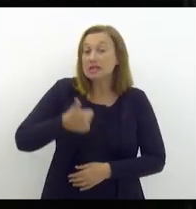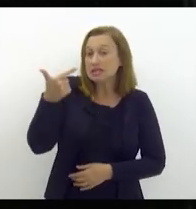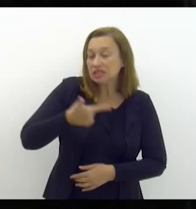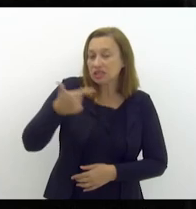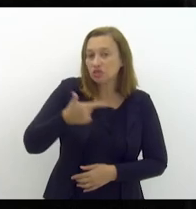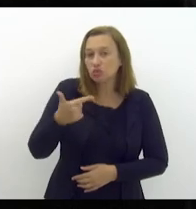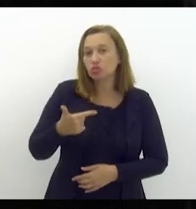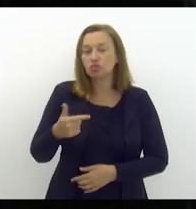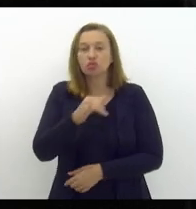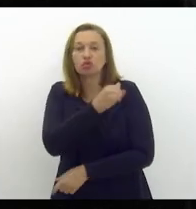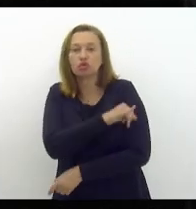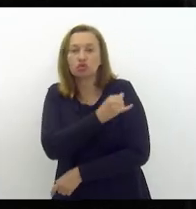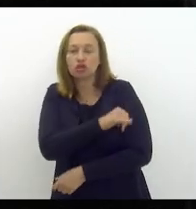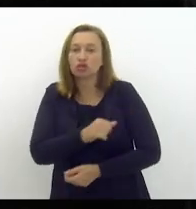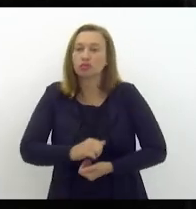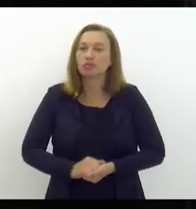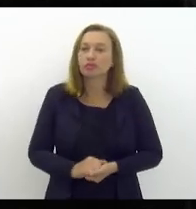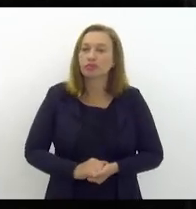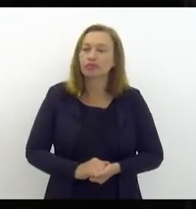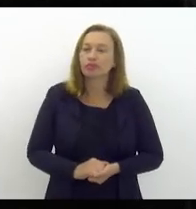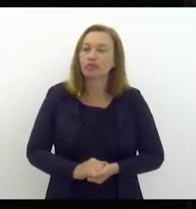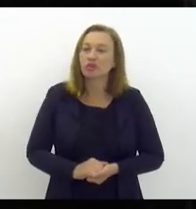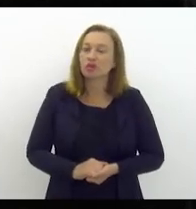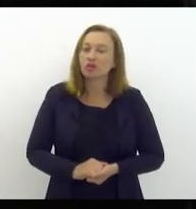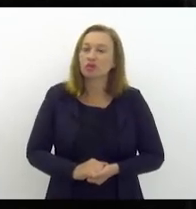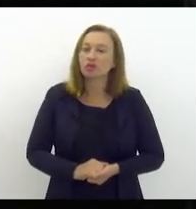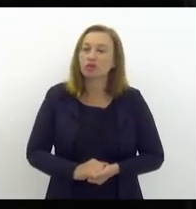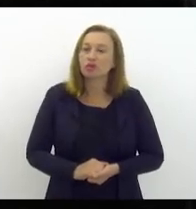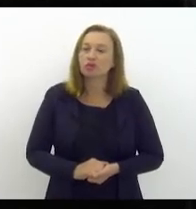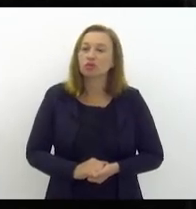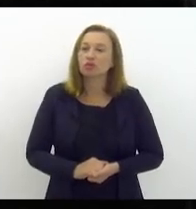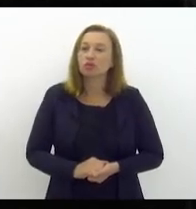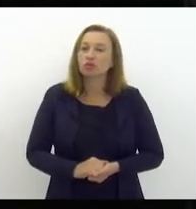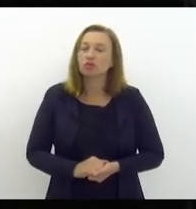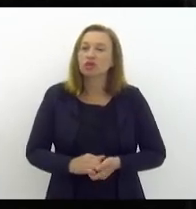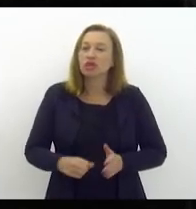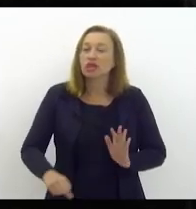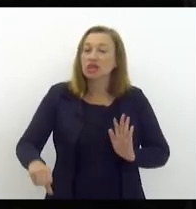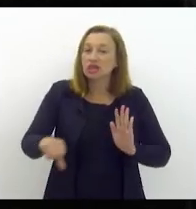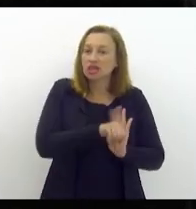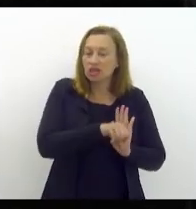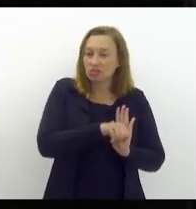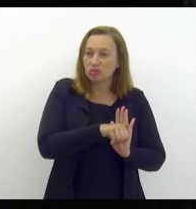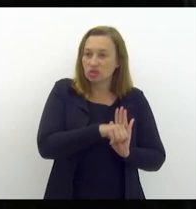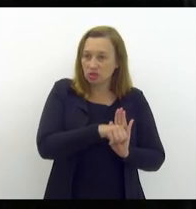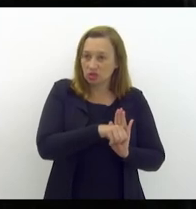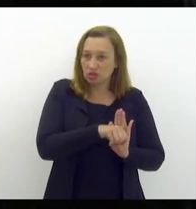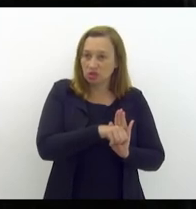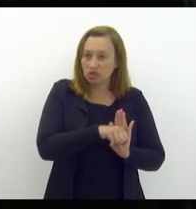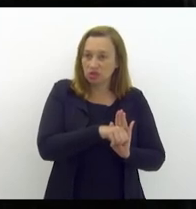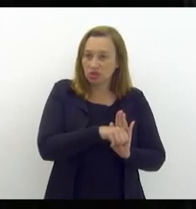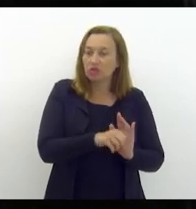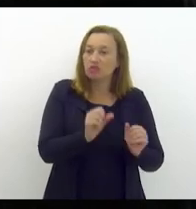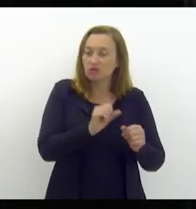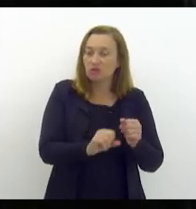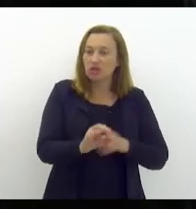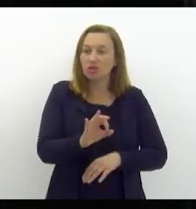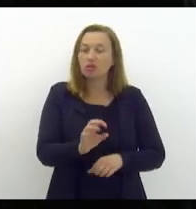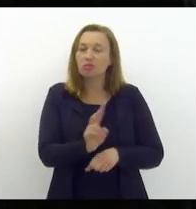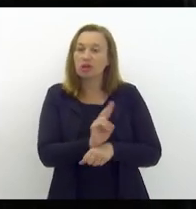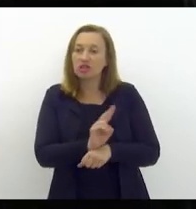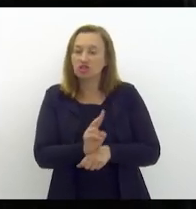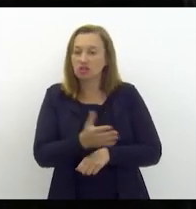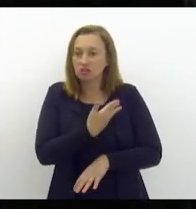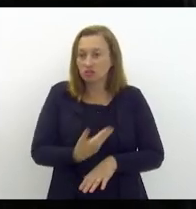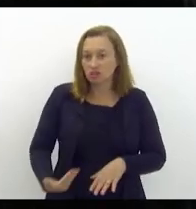que o Rio de Janeiro possui os maiores homicídios praticados por agentes de segurança pública. Esse é o eixo do